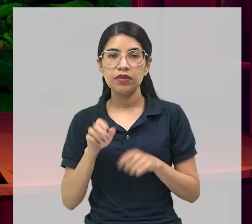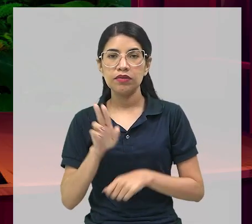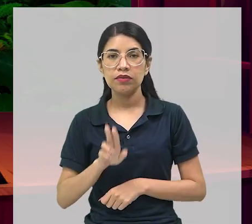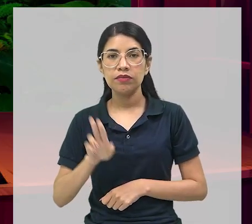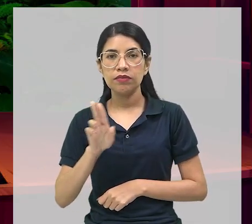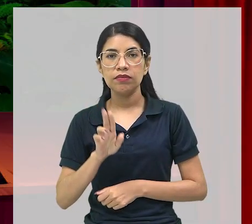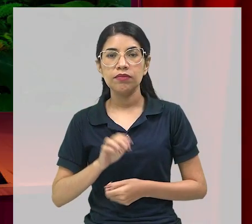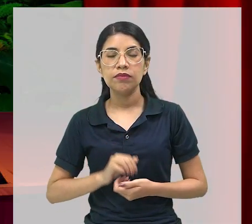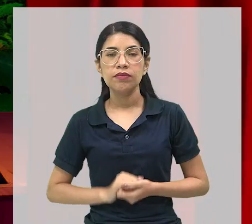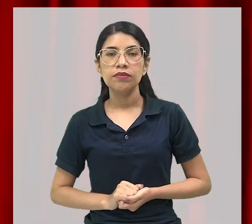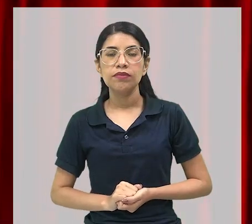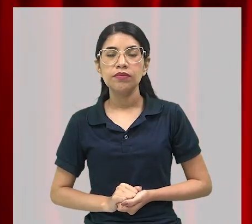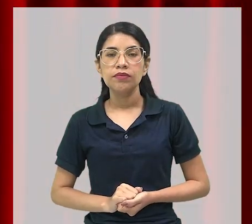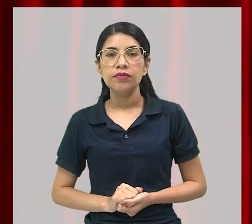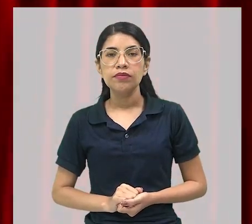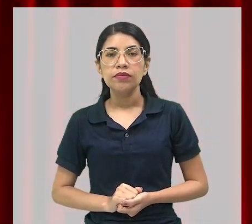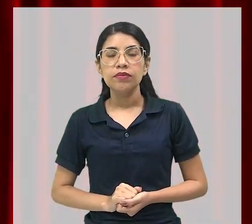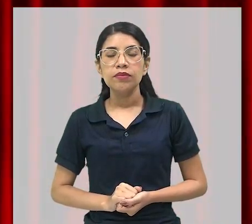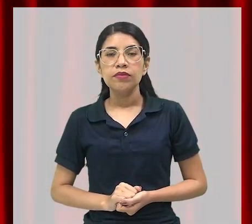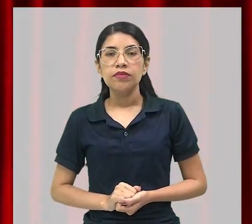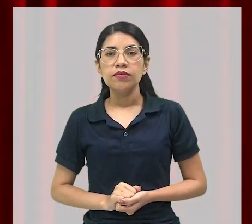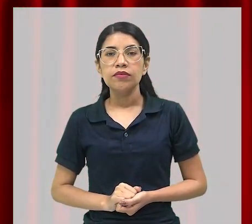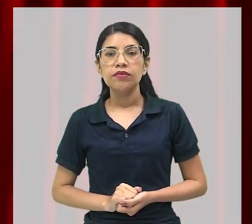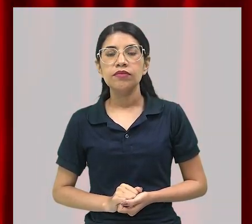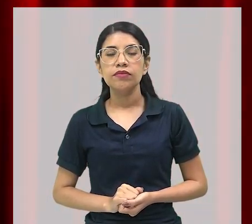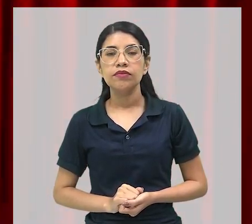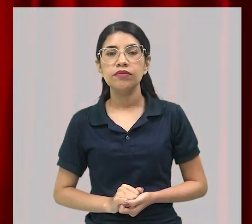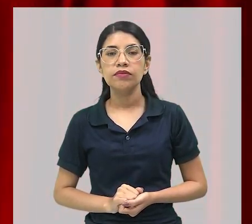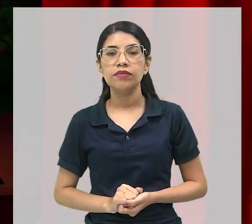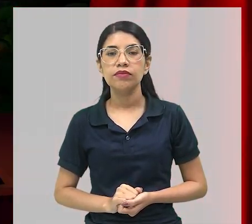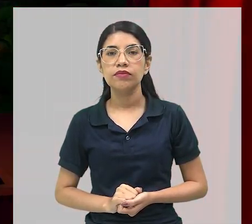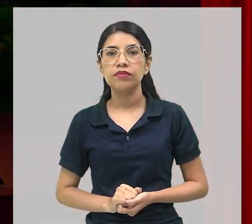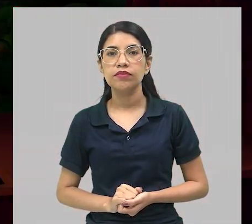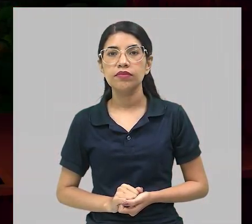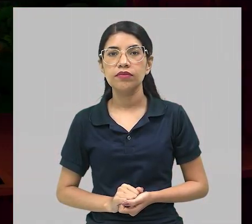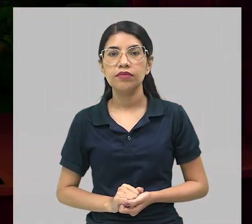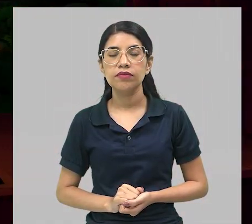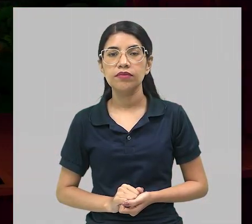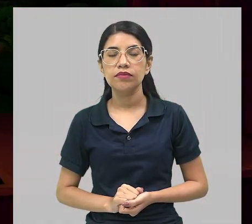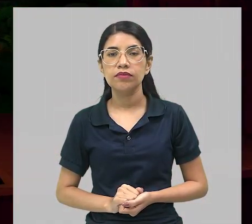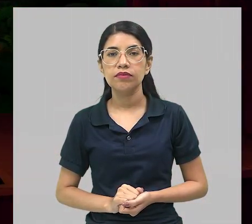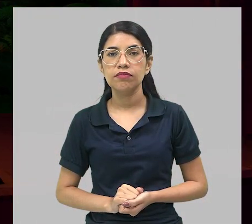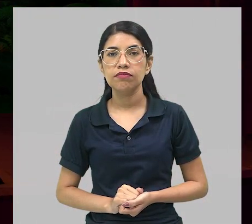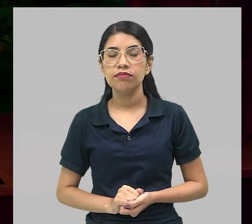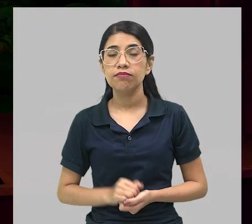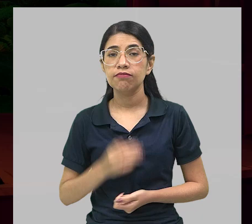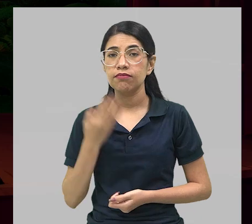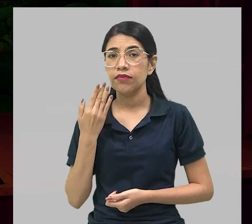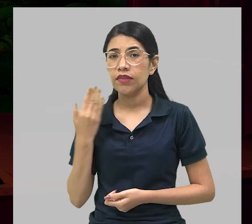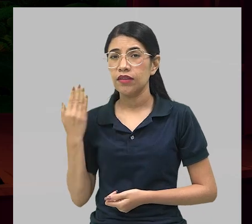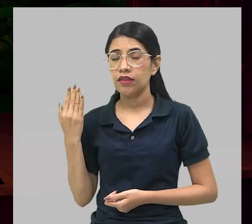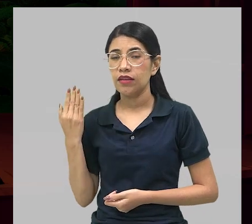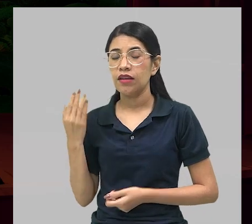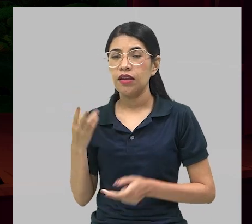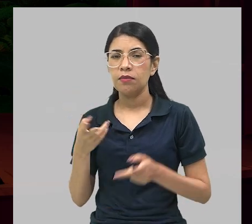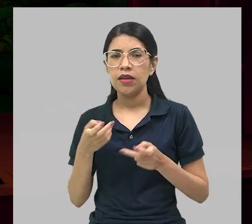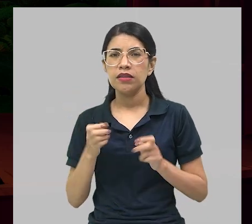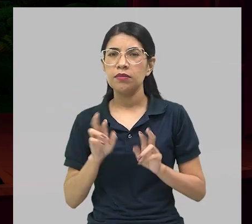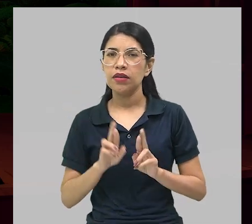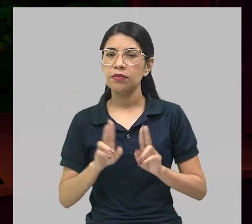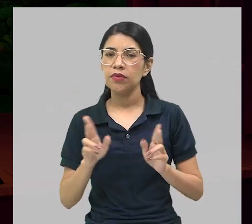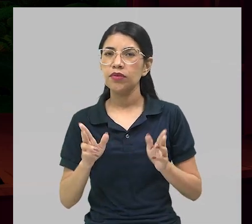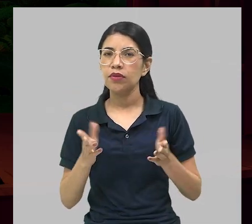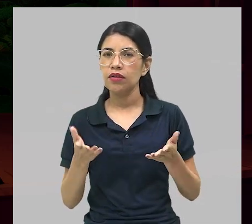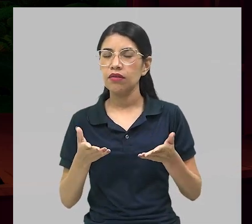iluminação? Olha só, vocês perceberam que a gente mudou um